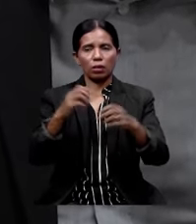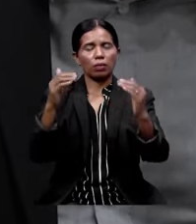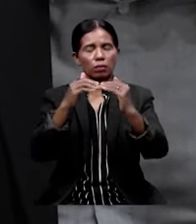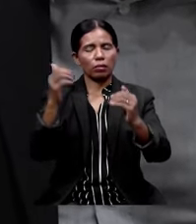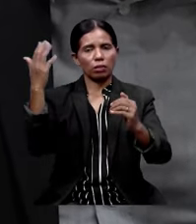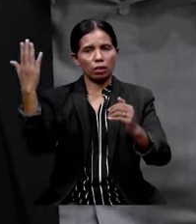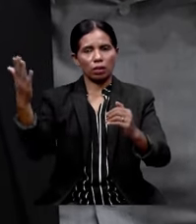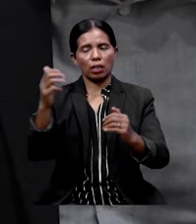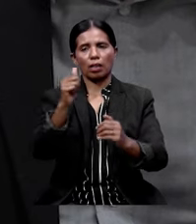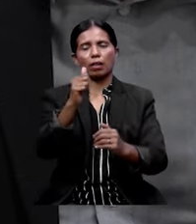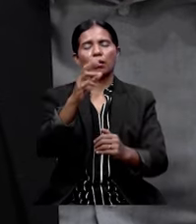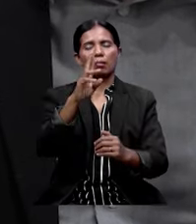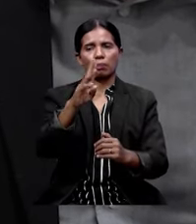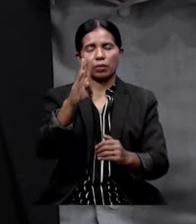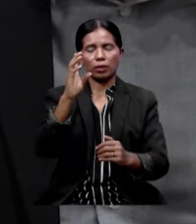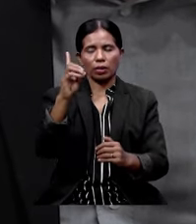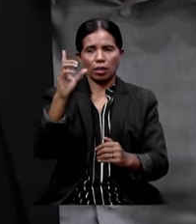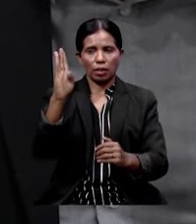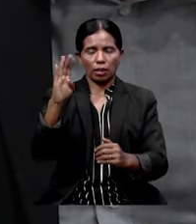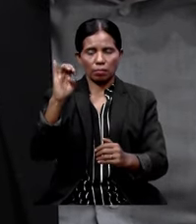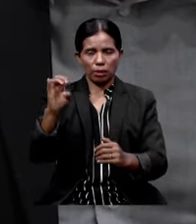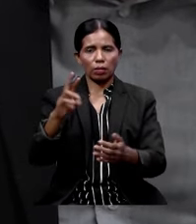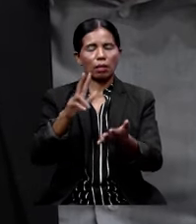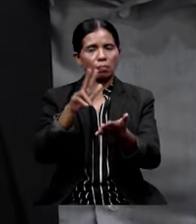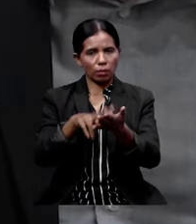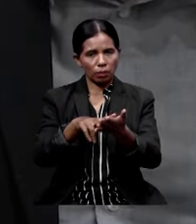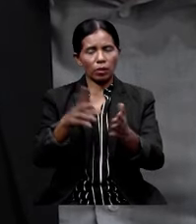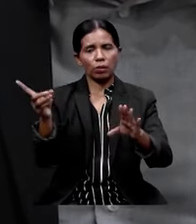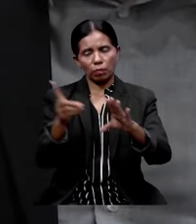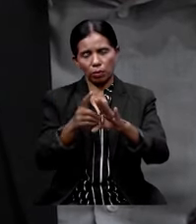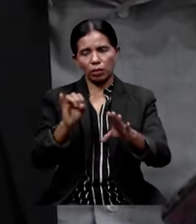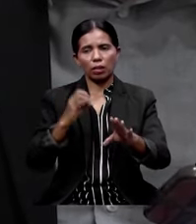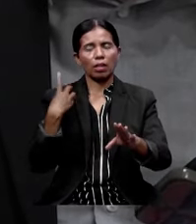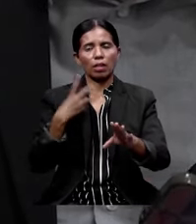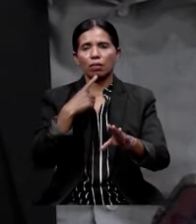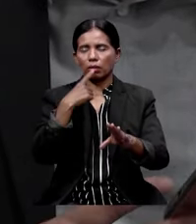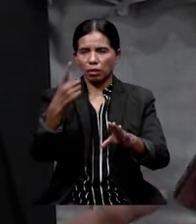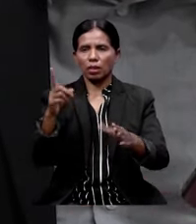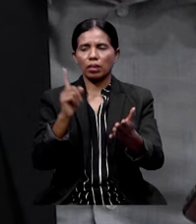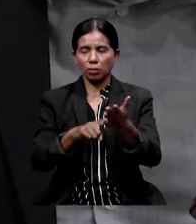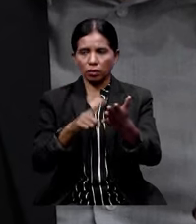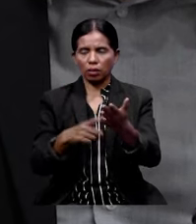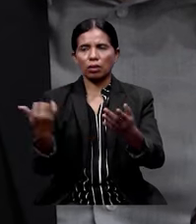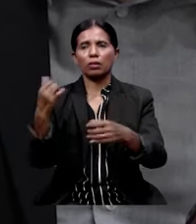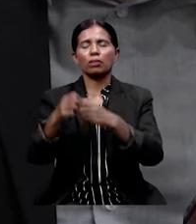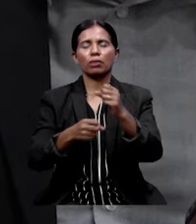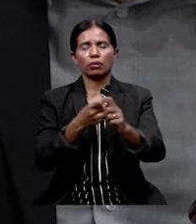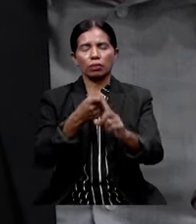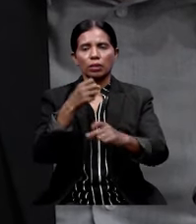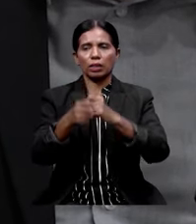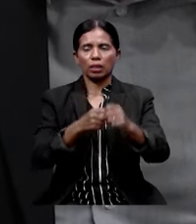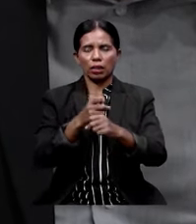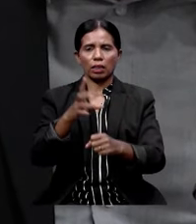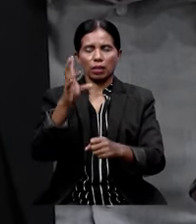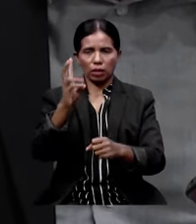né? Para a tua prova, documentos Sira, né? Maca, ou em Hautemi, cata, discussão Sira, Husi, tinham que ter levado ao mai dia